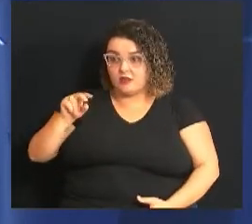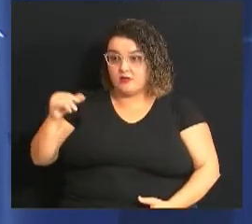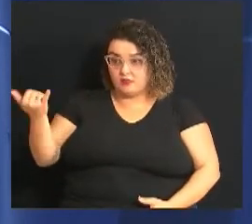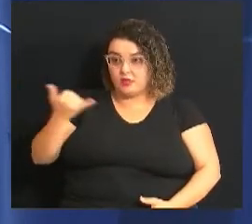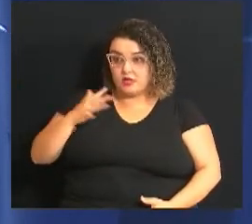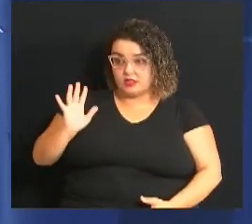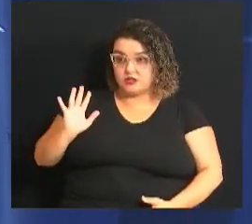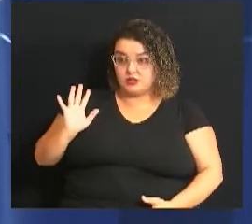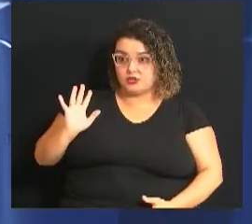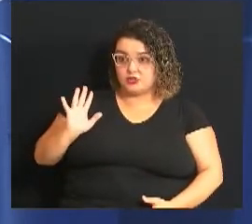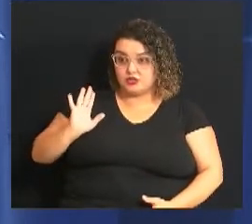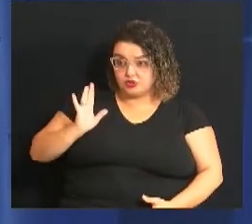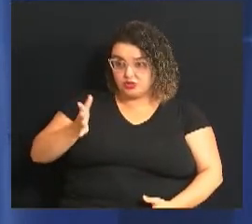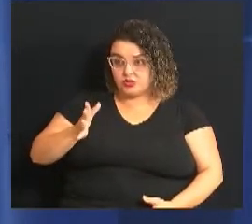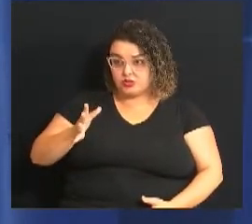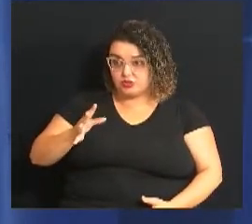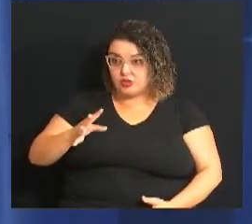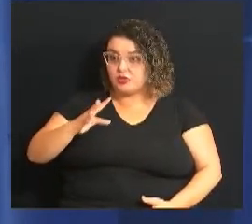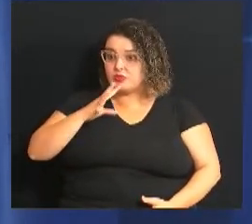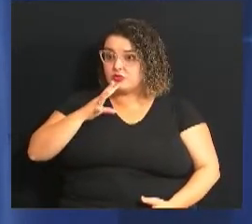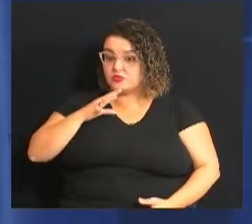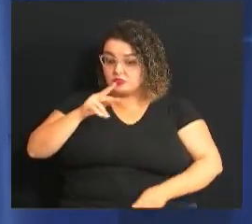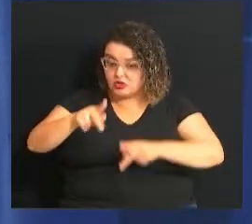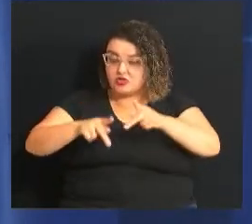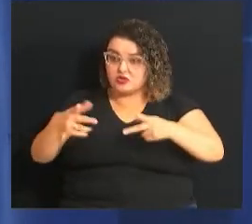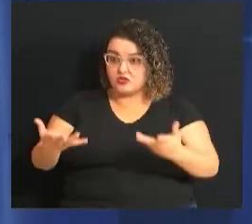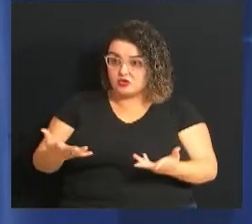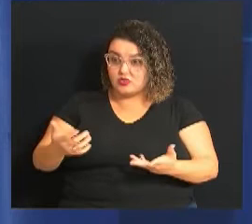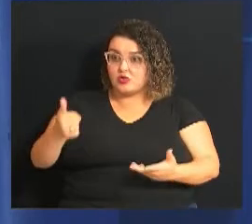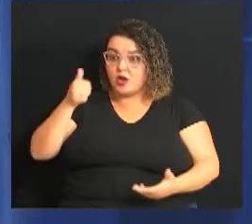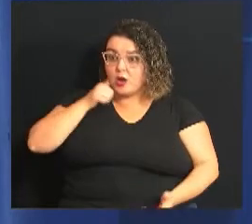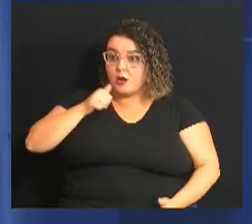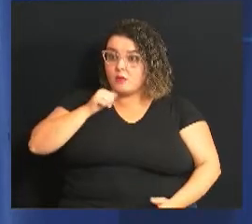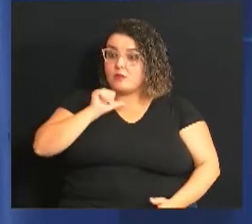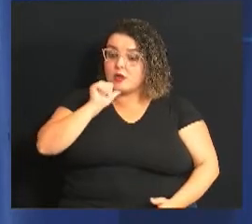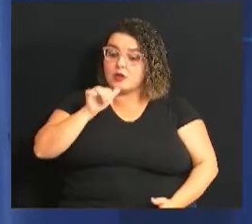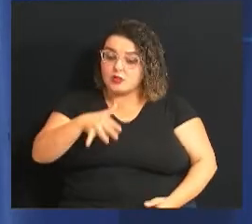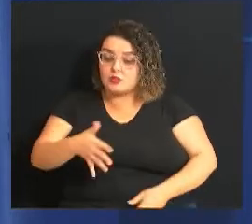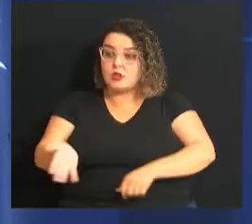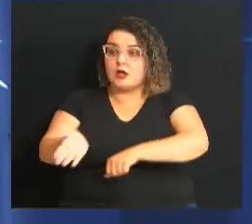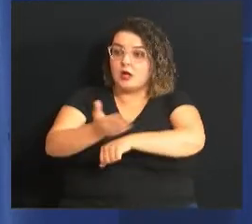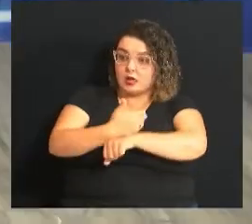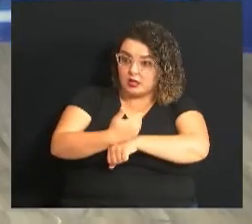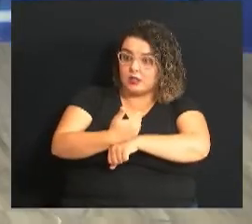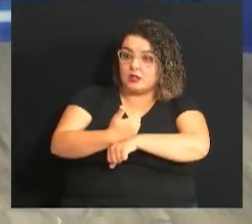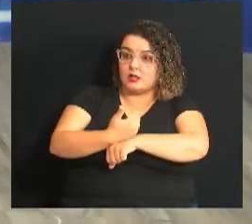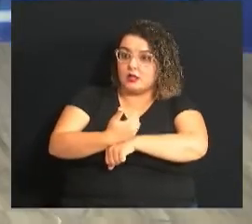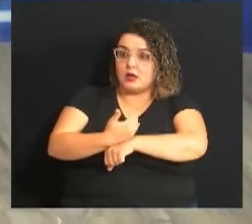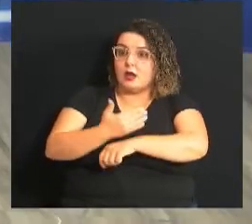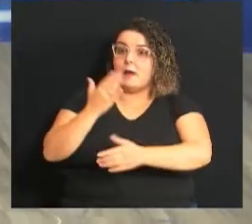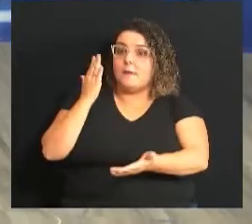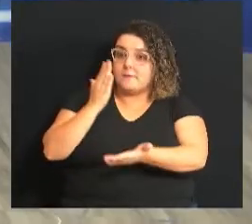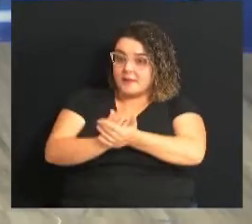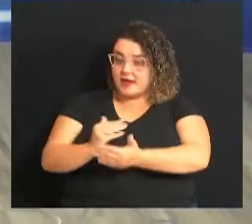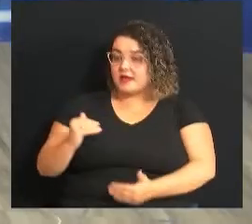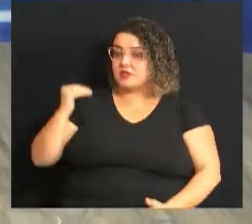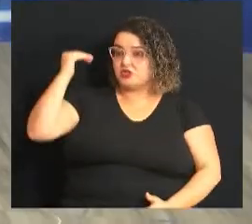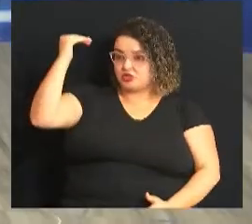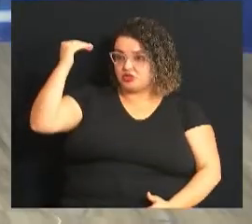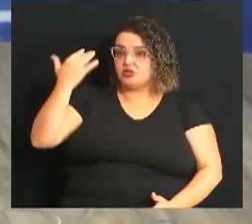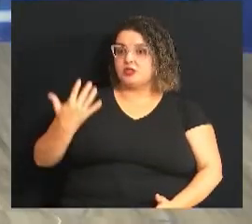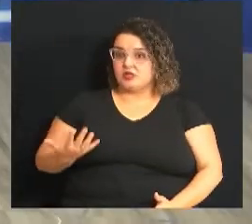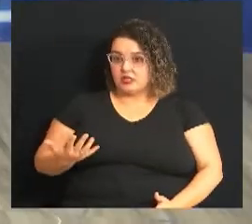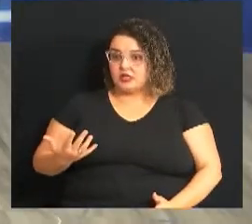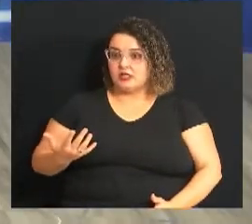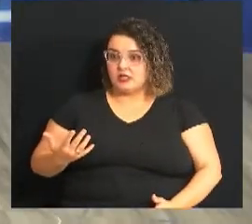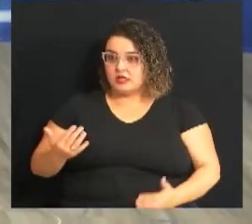já era um conhecimento meio popular, que dizia que menina que menstrua cedo acaba parando de crescer. Tem aí alguma coisa a